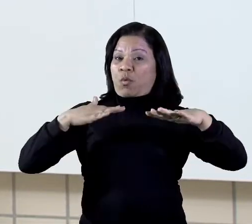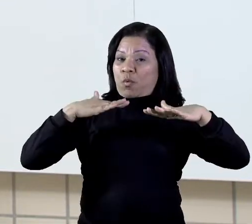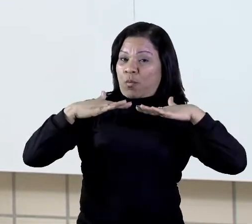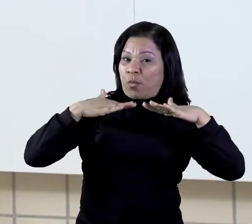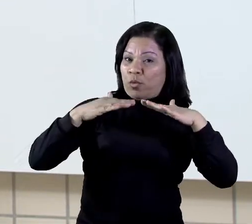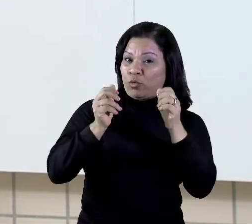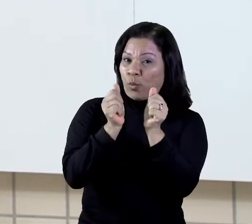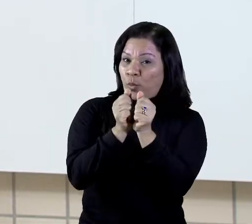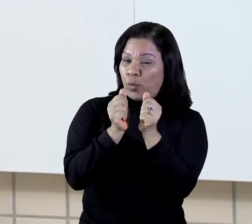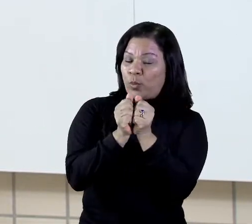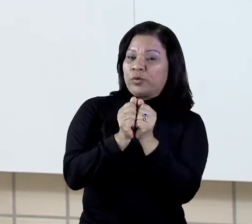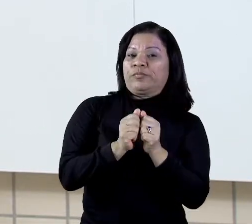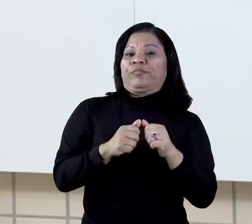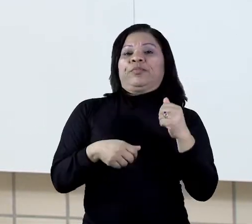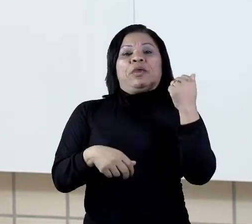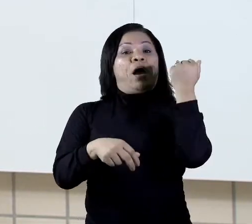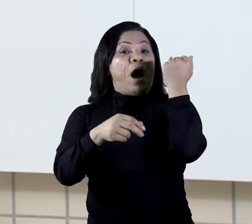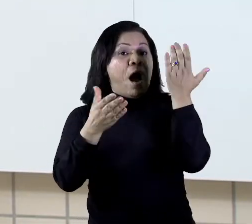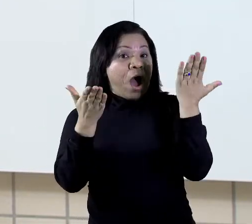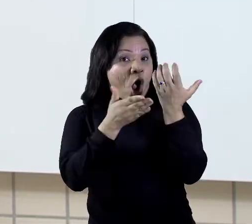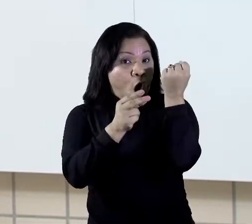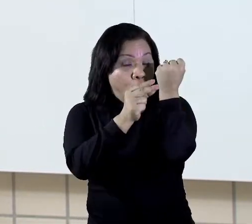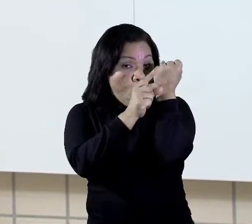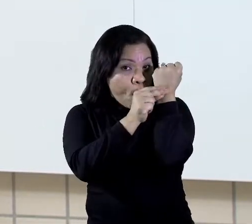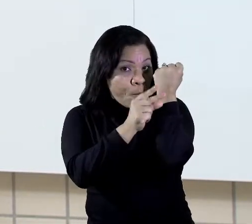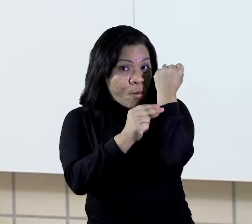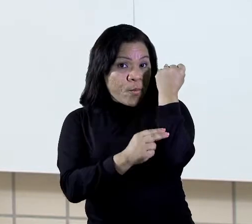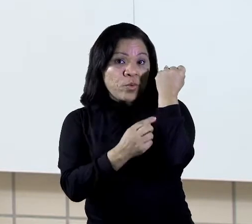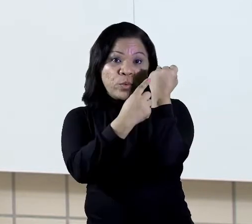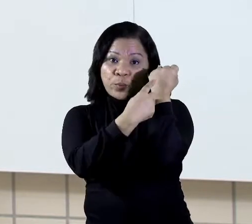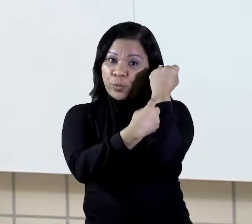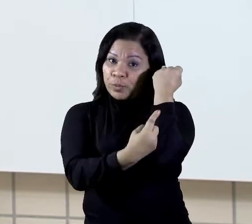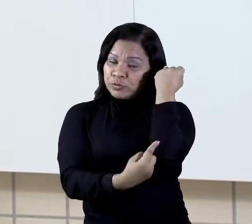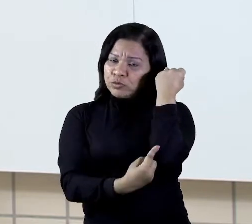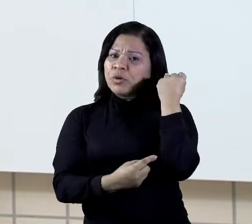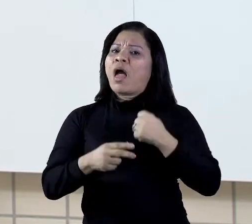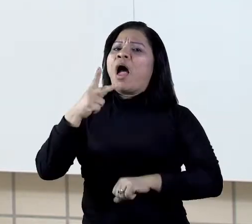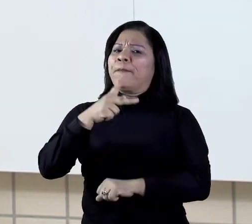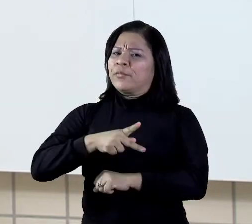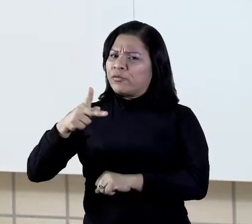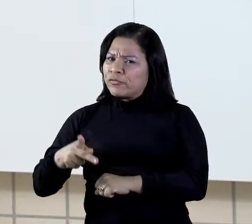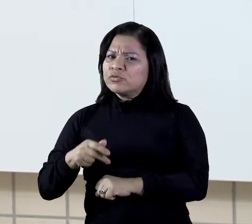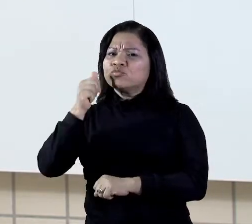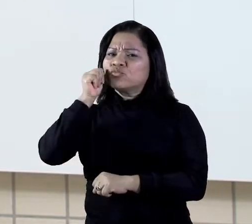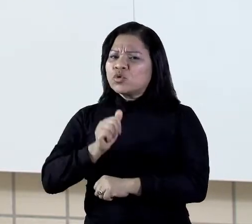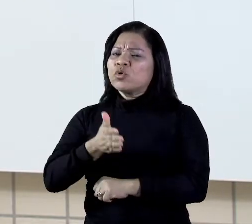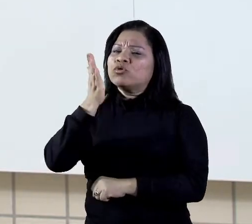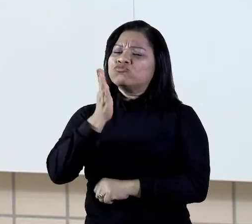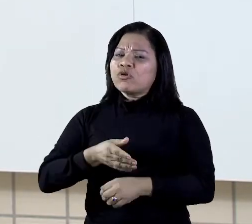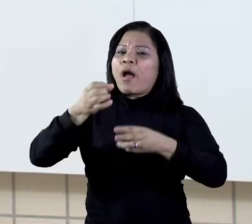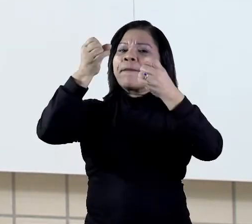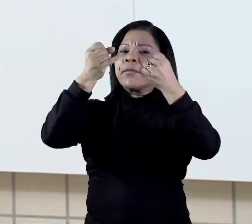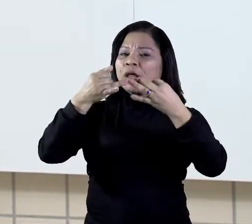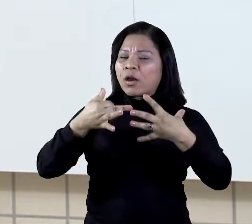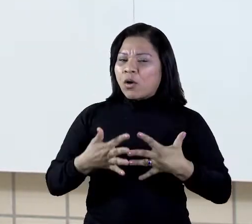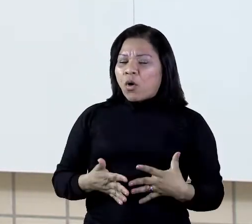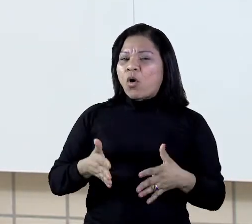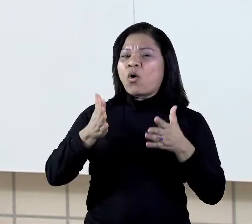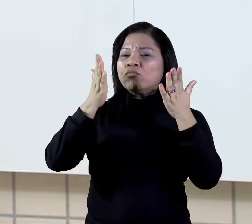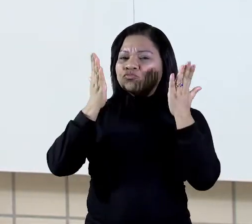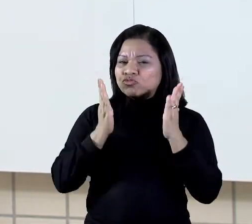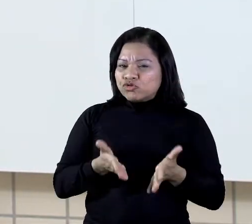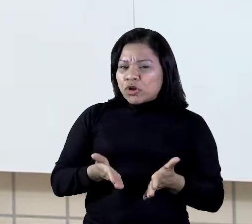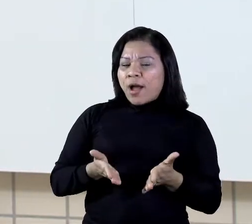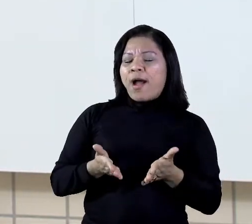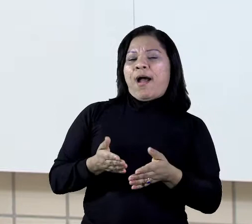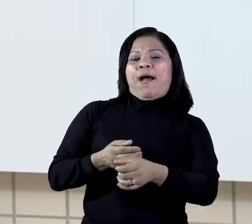sistema muscular. A professora Rosângela já deu algumas aulas para vocês e falou um pouquinho sobre ossos, sobre articulações e